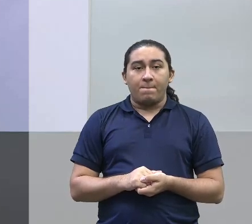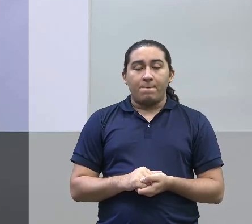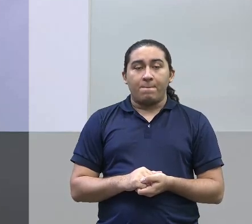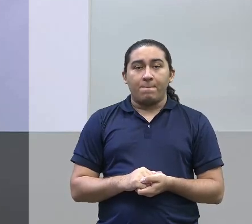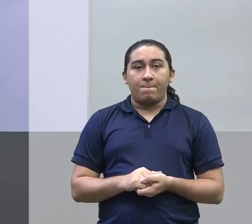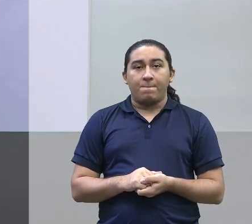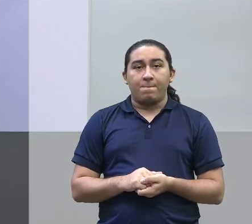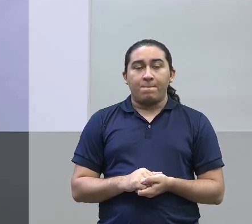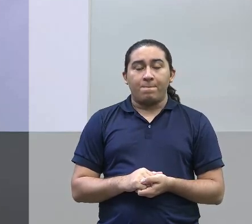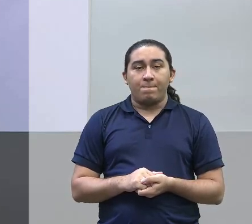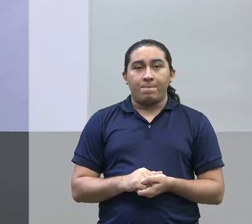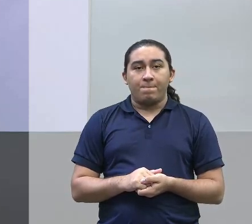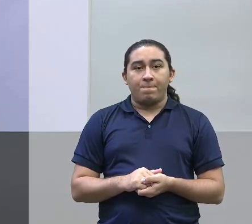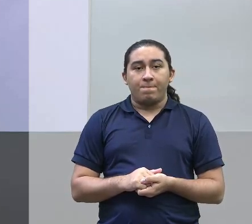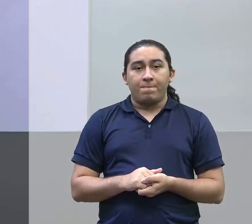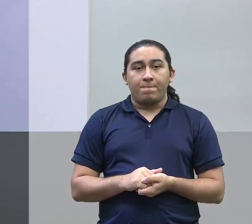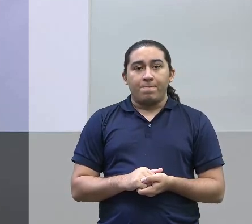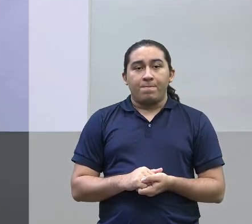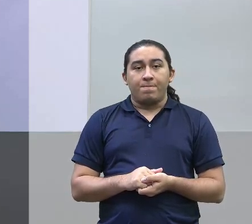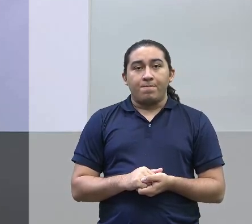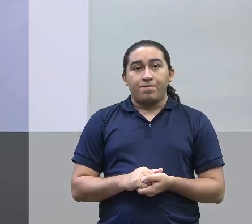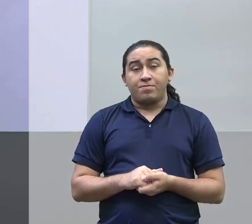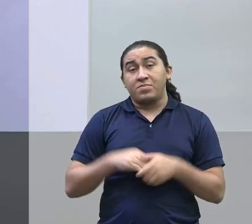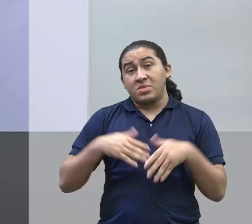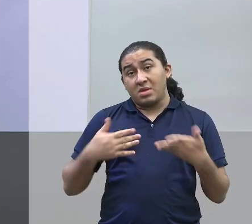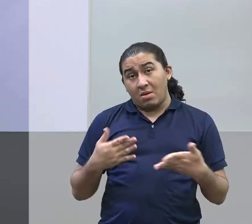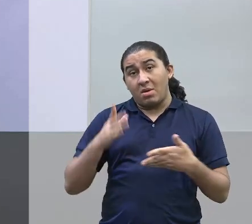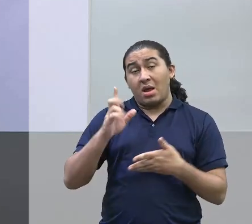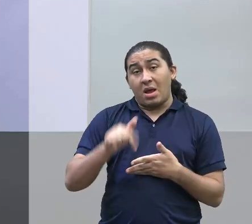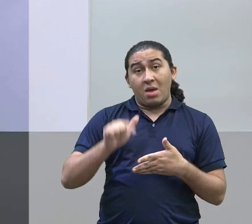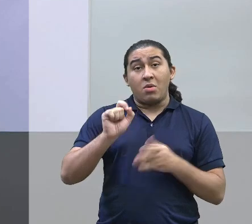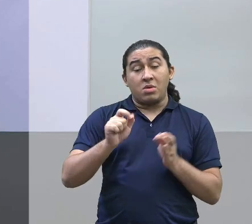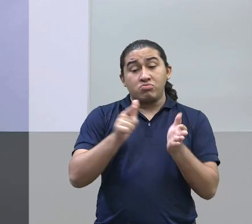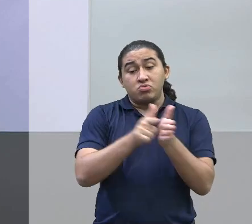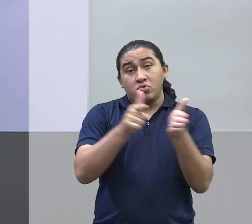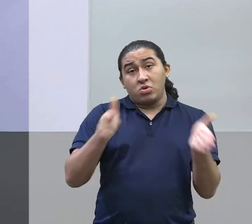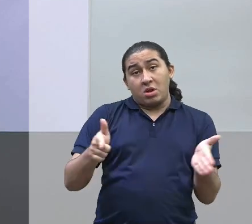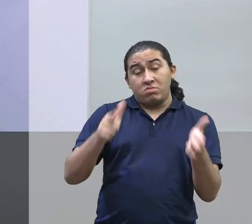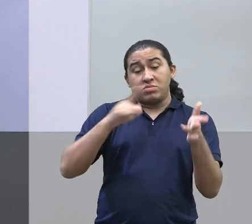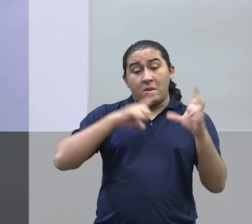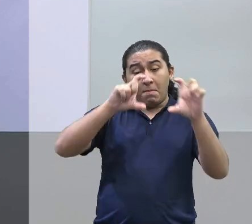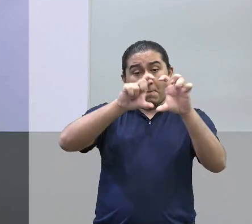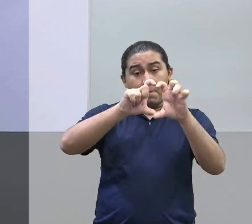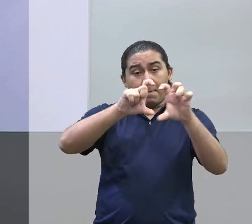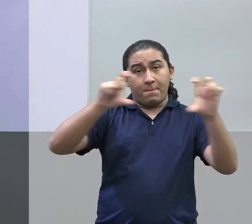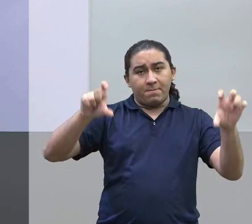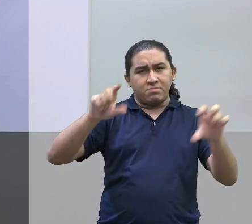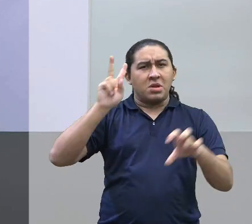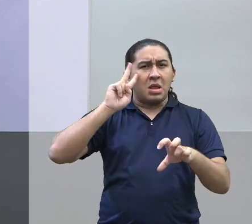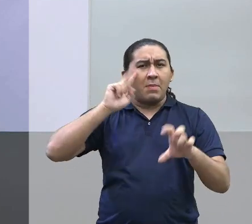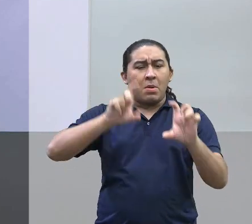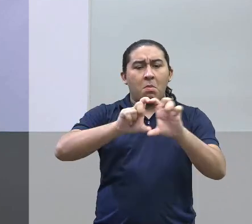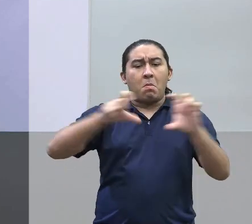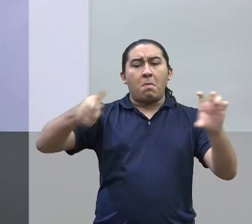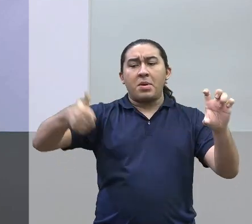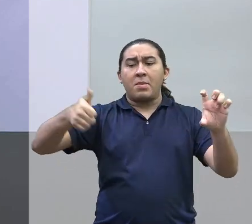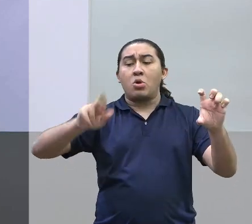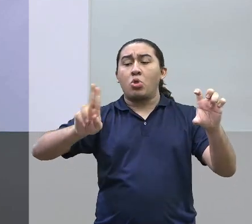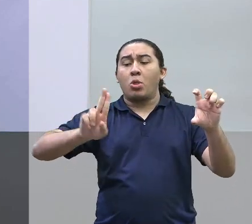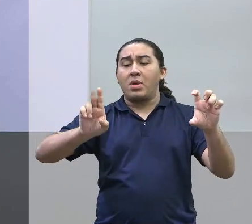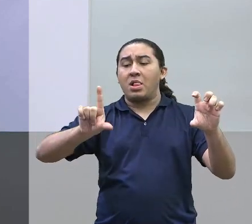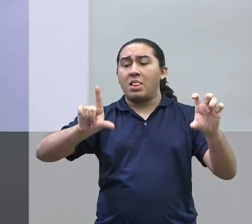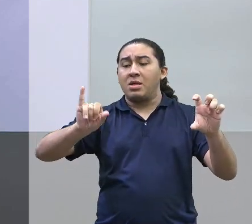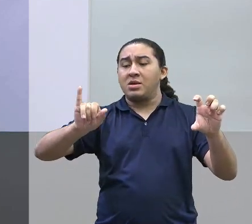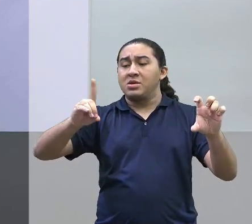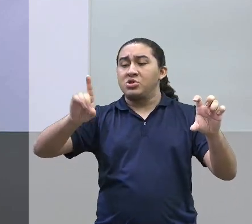fato. Então, partes da notícia. Então, lá no lead eu trago resumo, no corpo da notícia eu